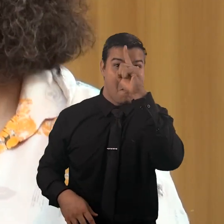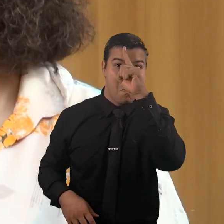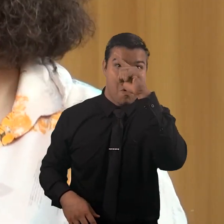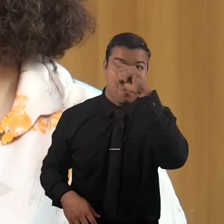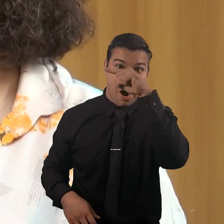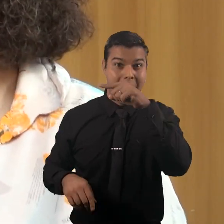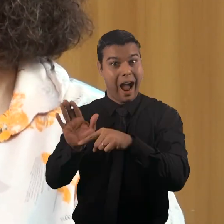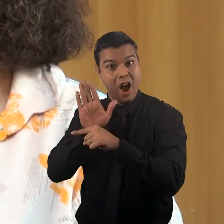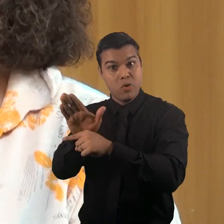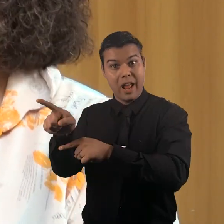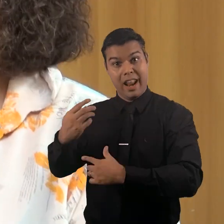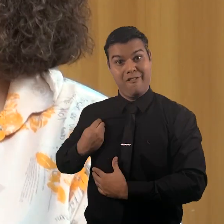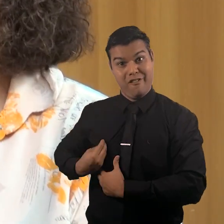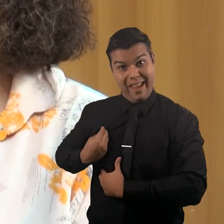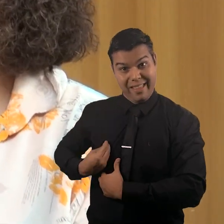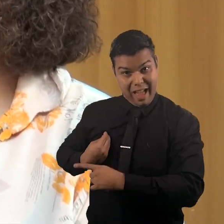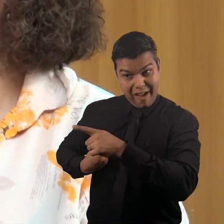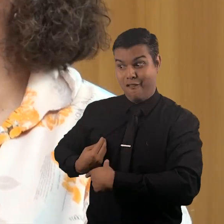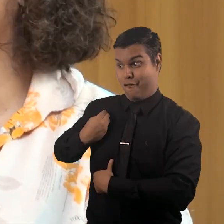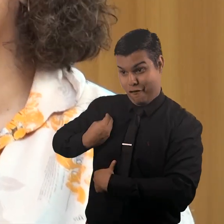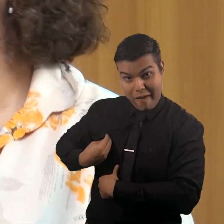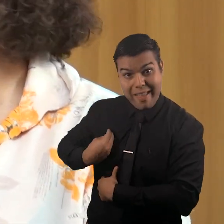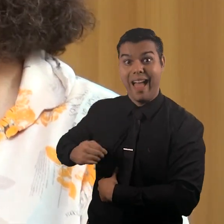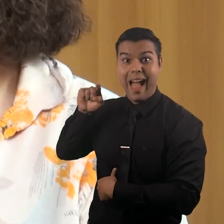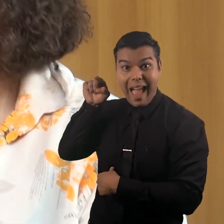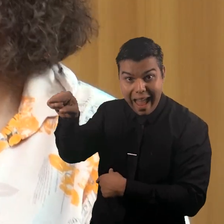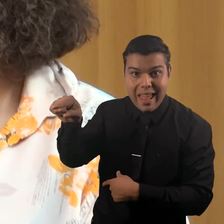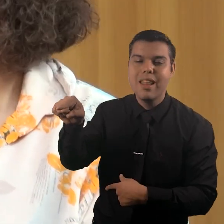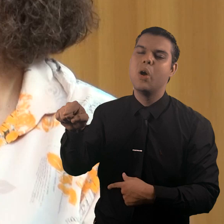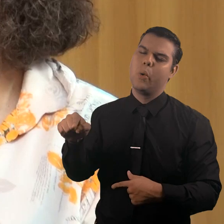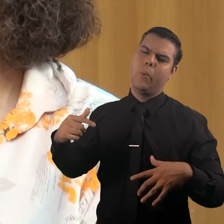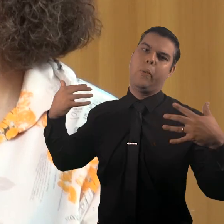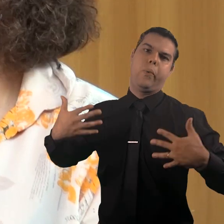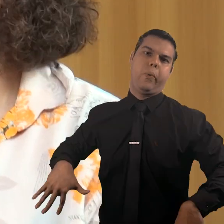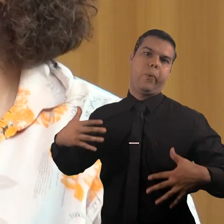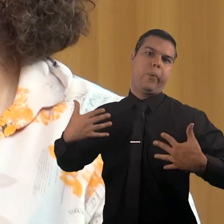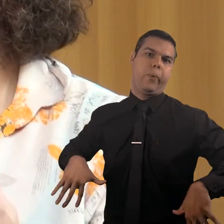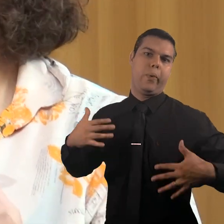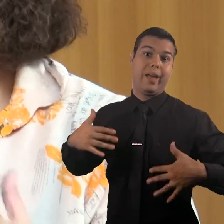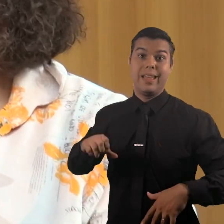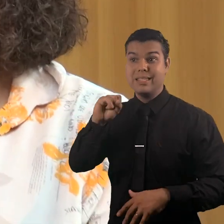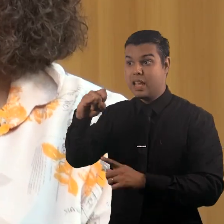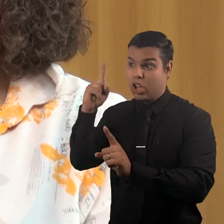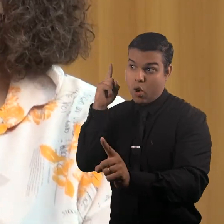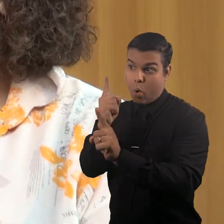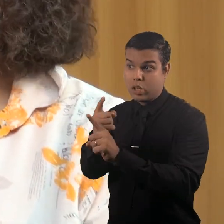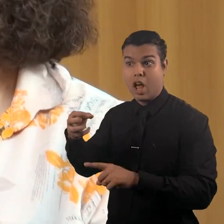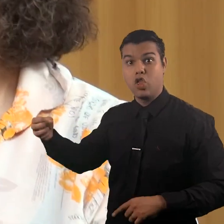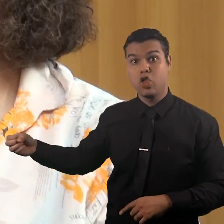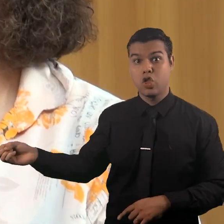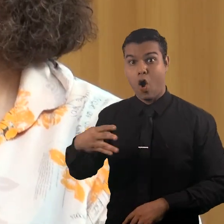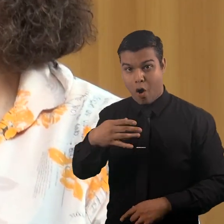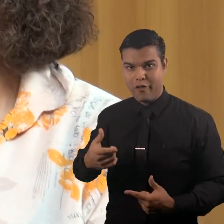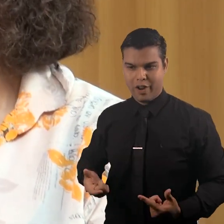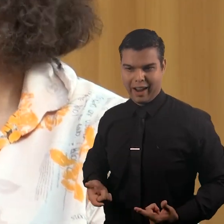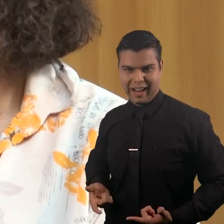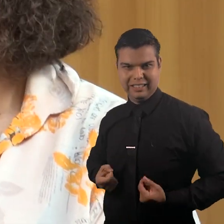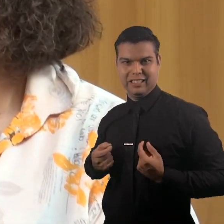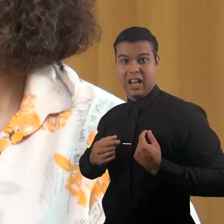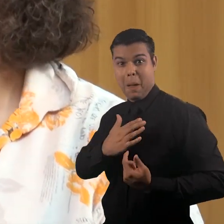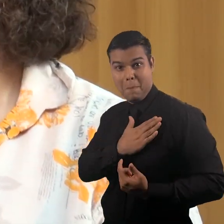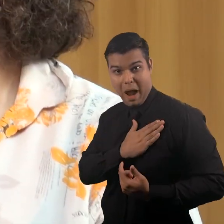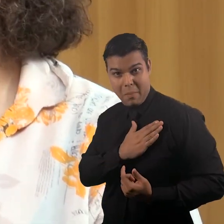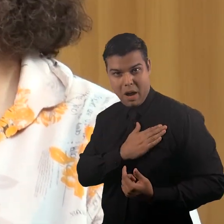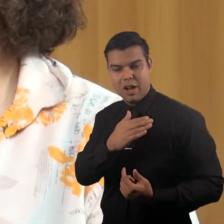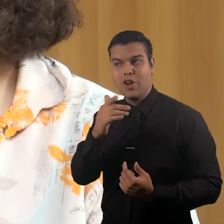que você conquista algo para um paciente, é um evento. Então, Então, quando descobriram essa nova classificação de câncer de